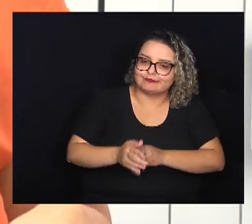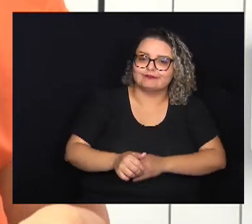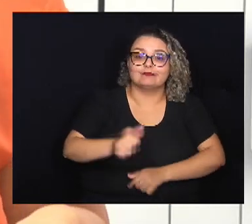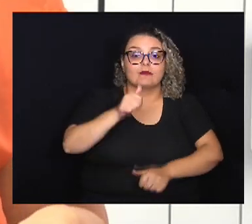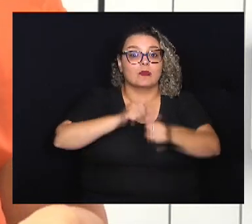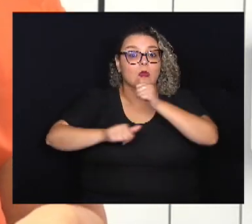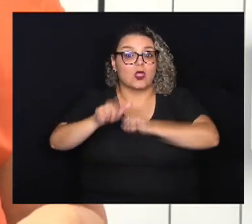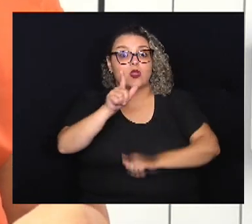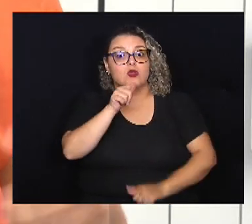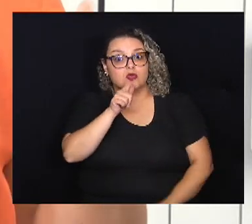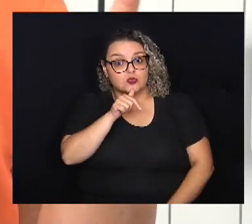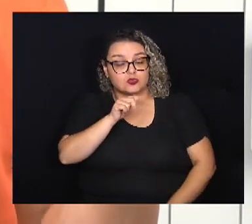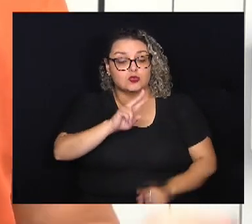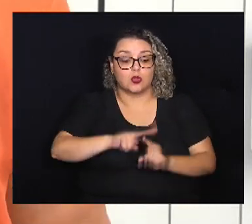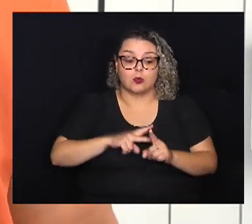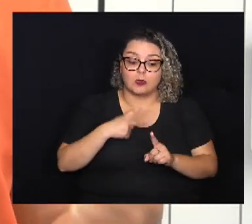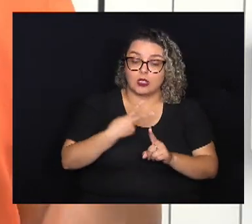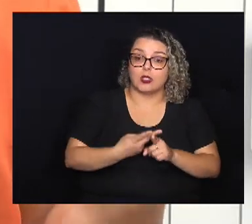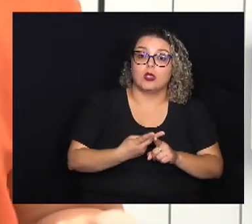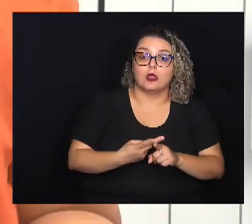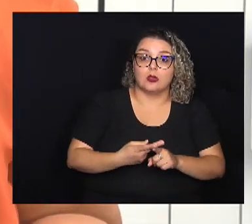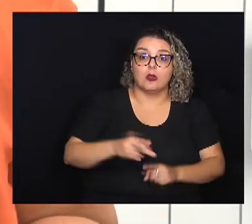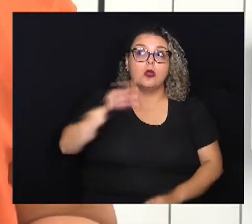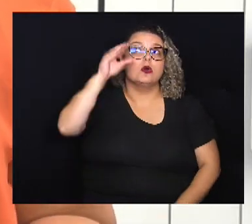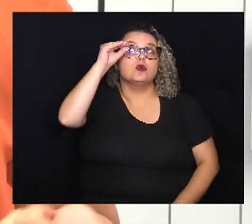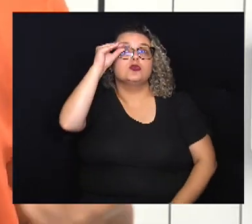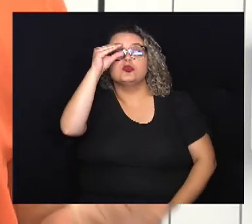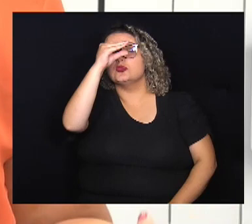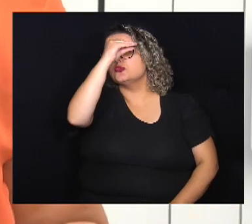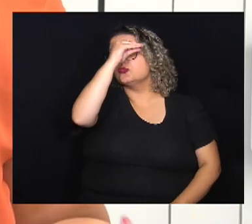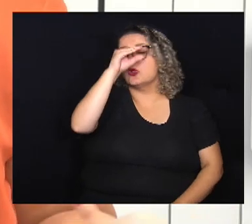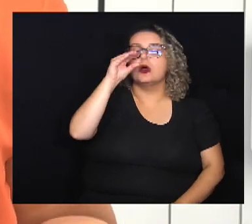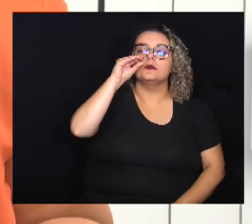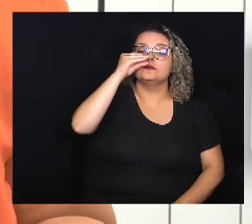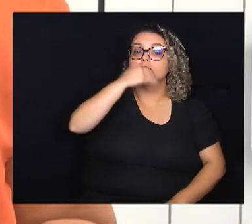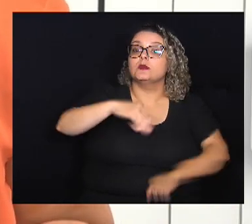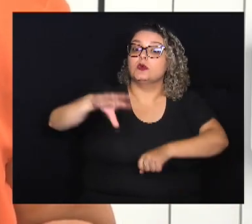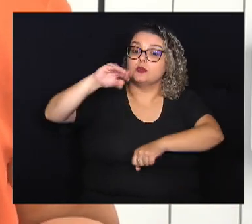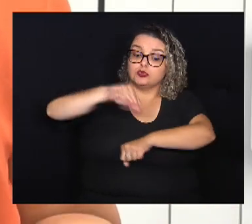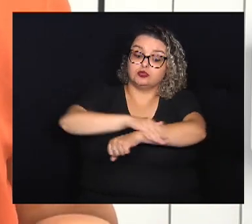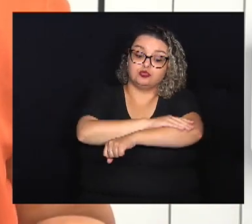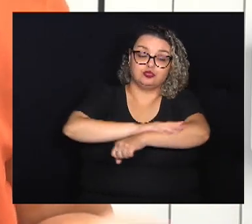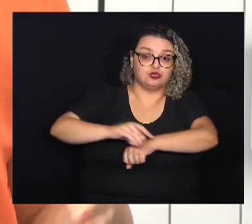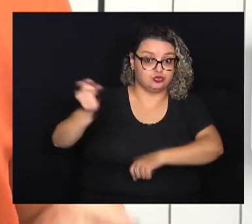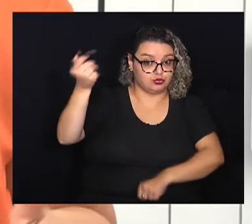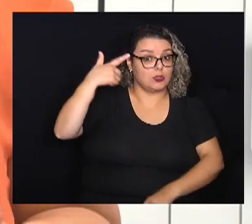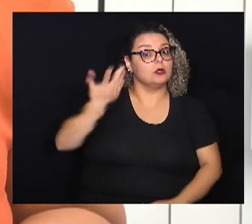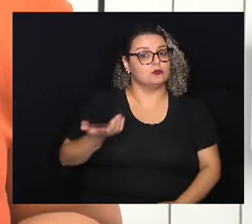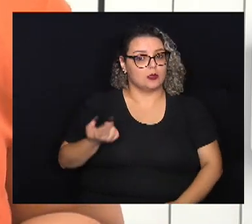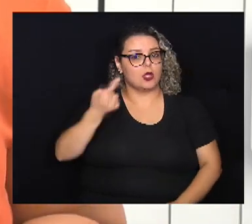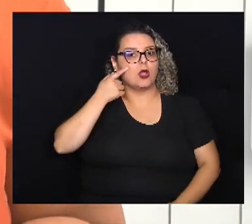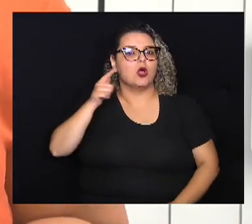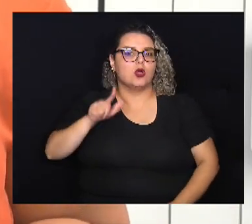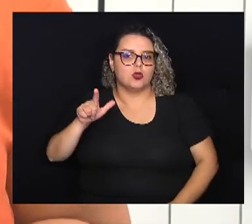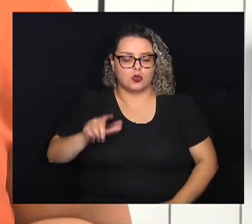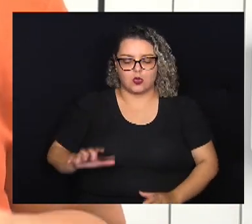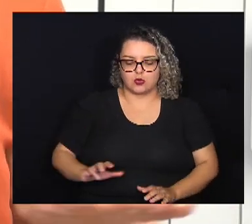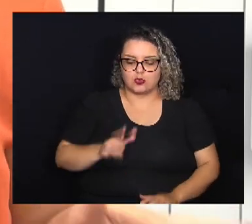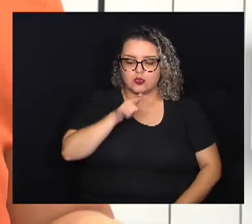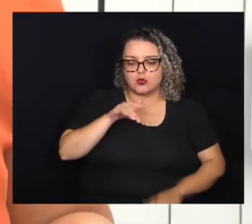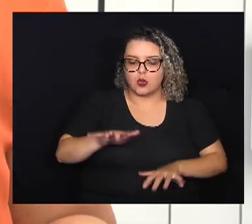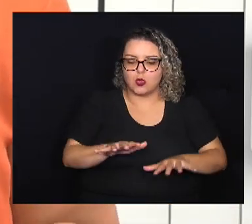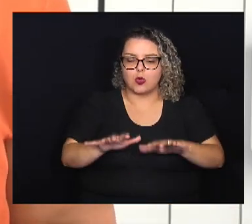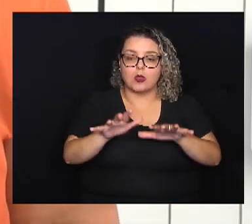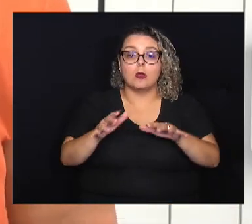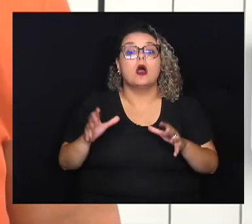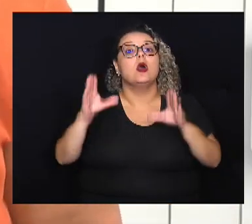cuidados redobrados com a hidratação uso de soluções para os olhos nariz e pele e claro a umidificação de ambientes